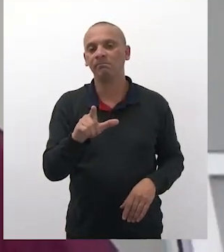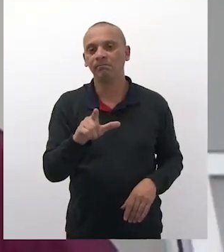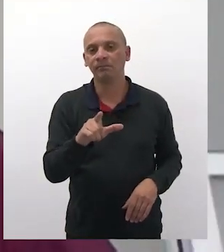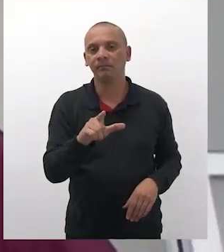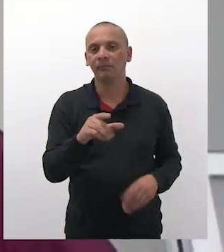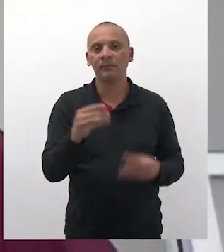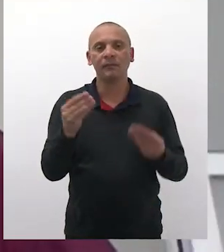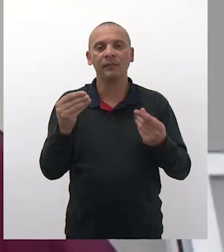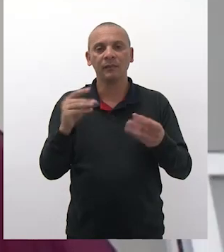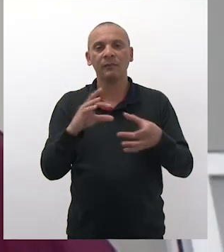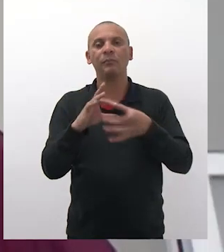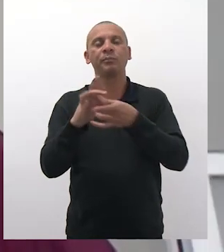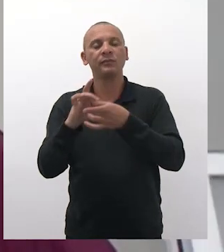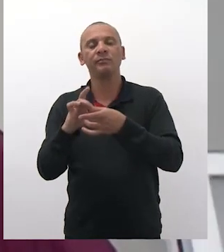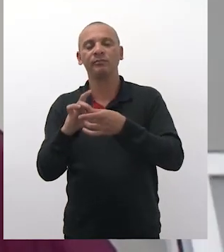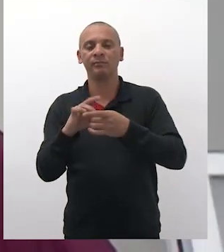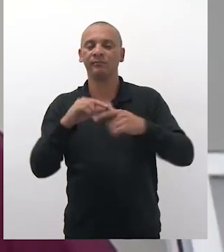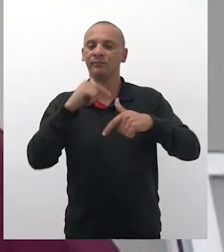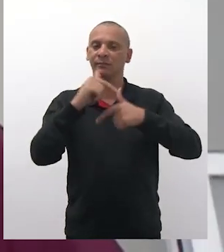vinculação a